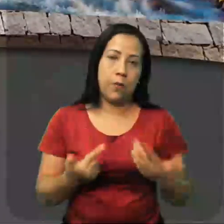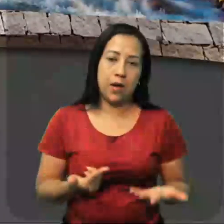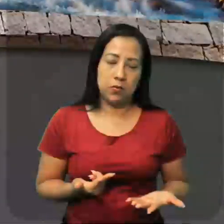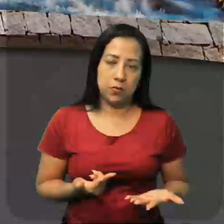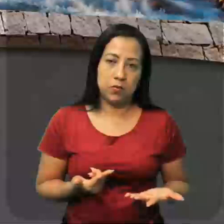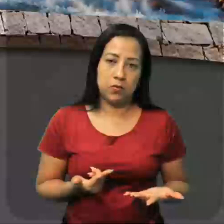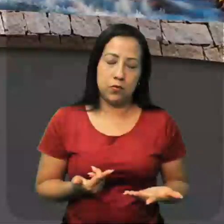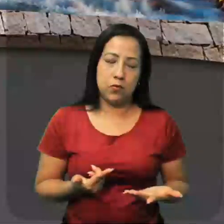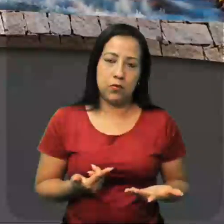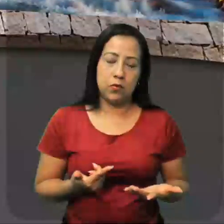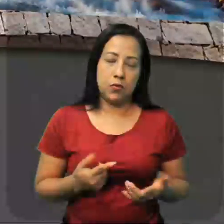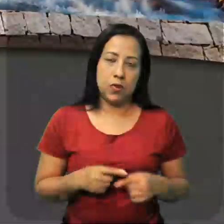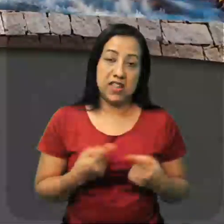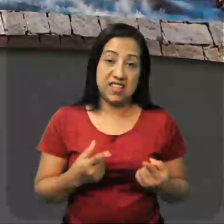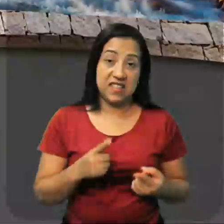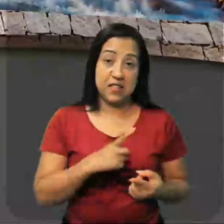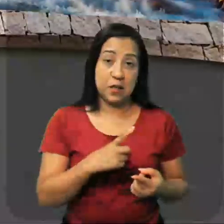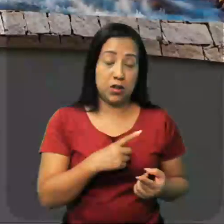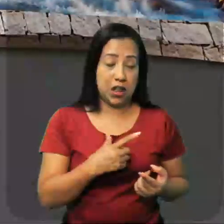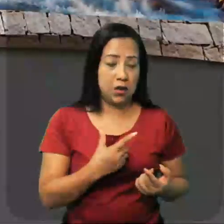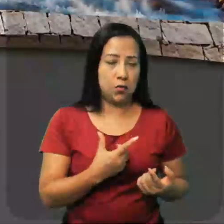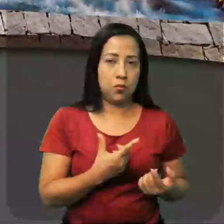previdência social.